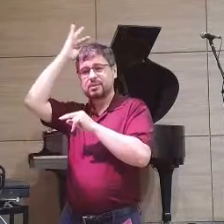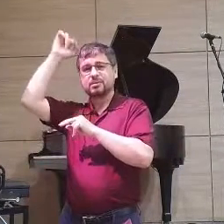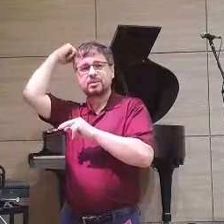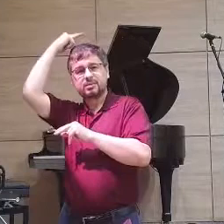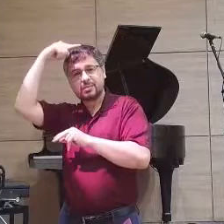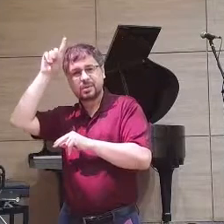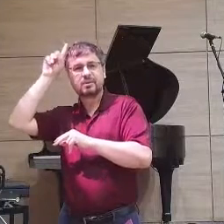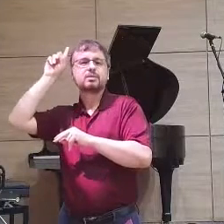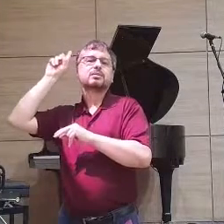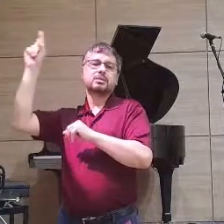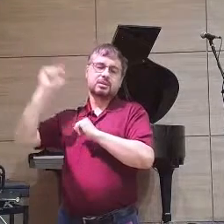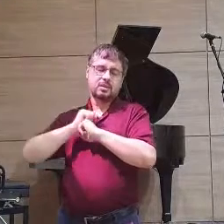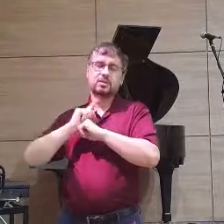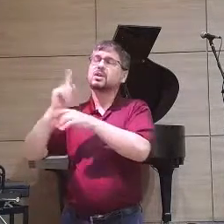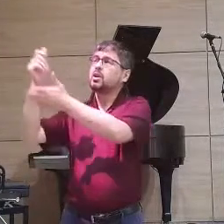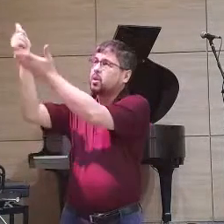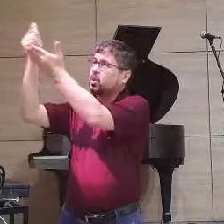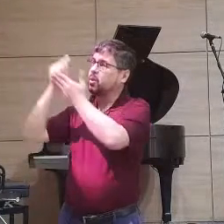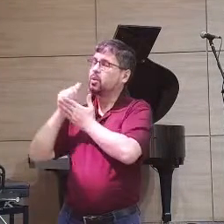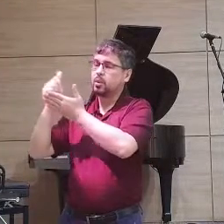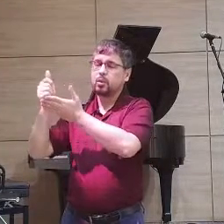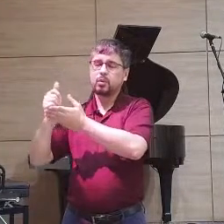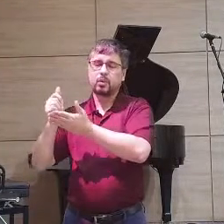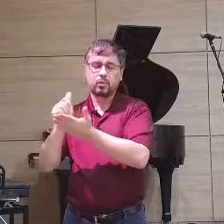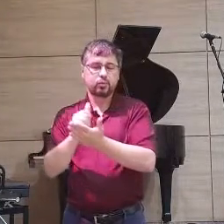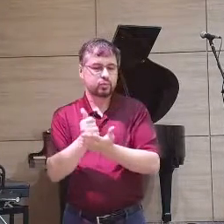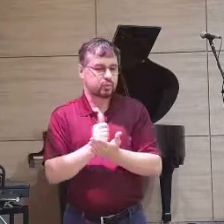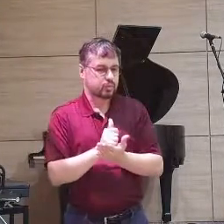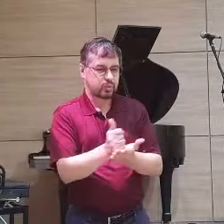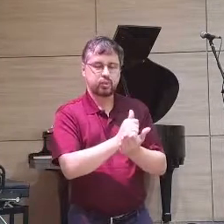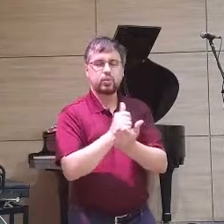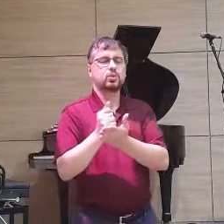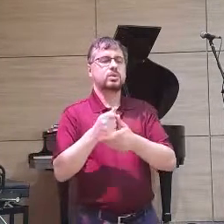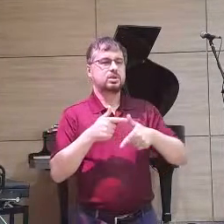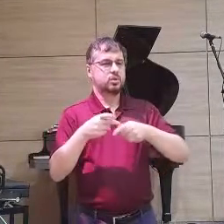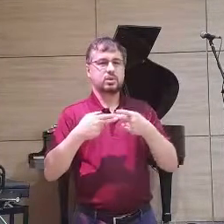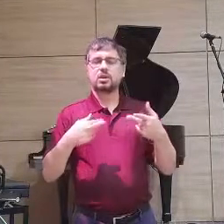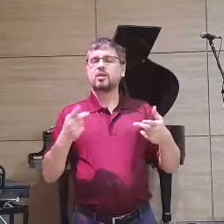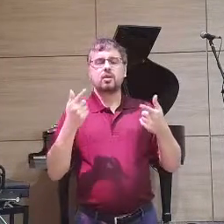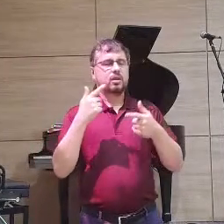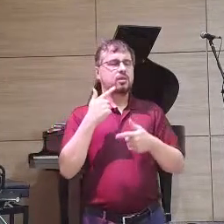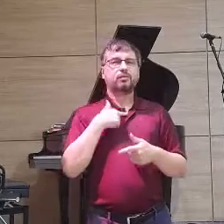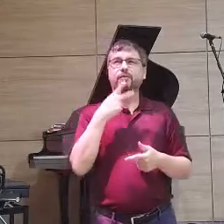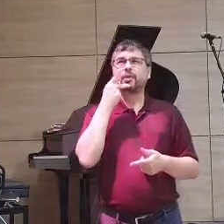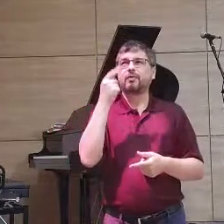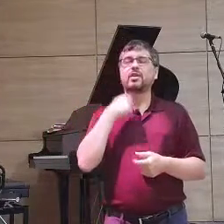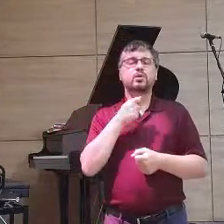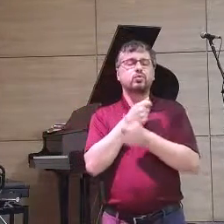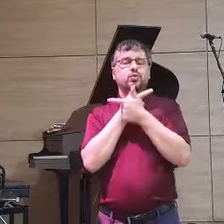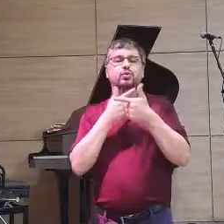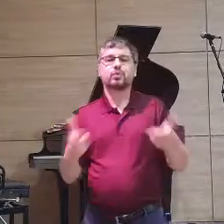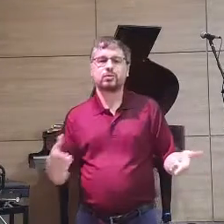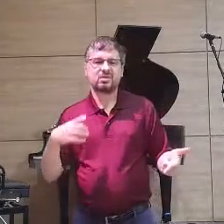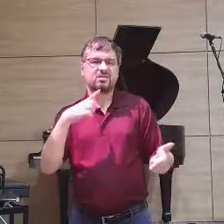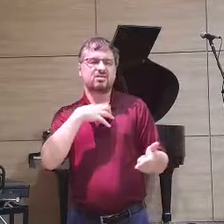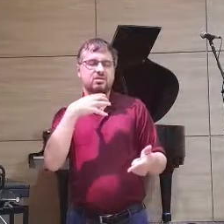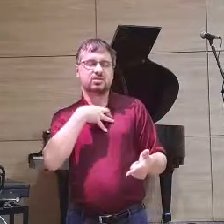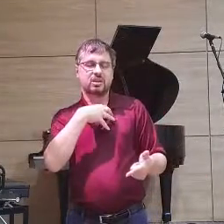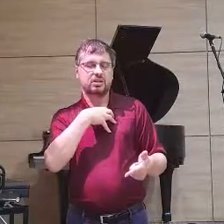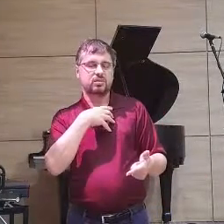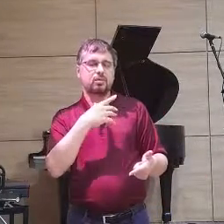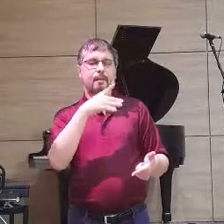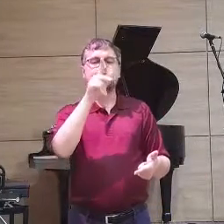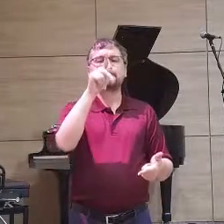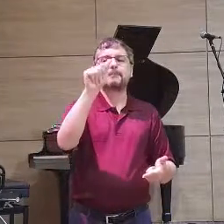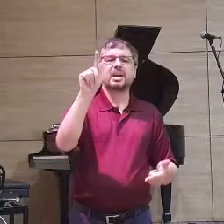dirigindo as ações não sei que da igreja então não cabe para mim quiser que eu tenho sorte de maneira Pagan Não eu não tenho